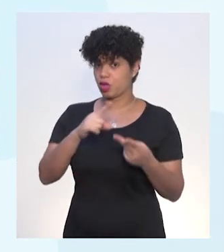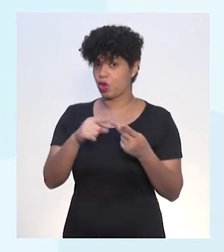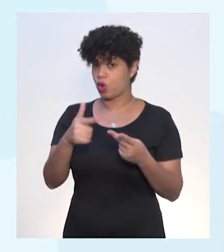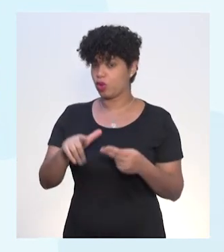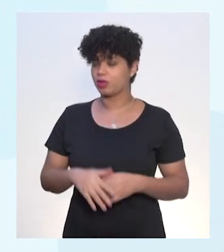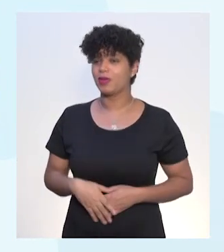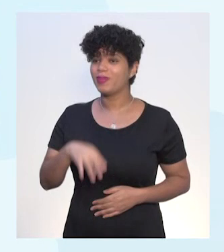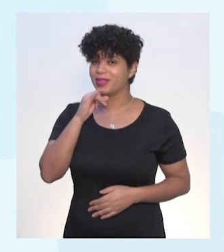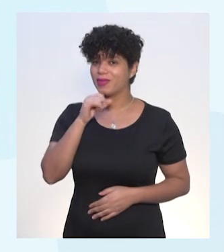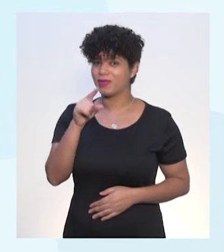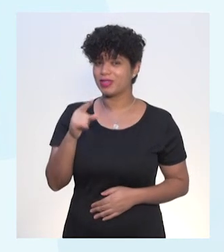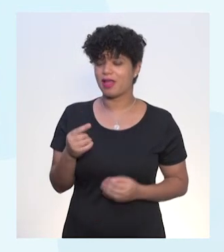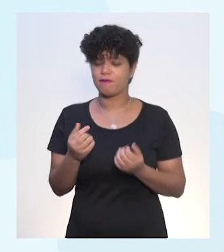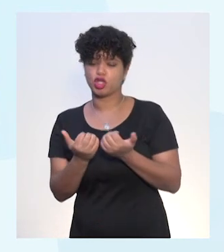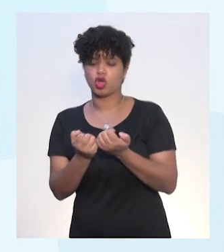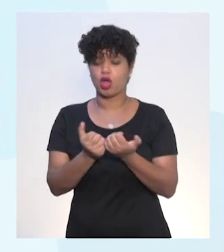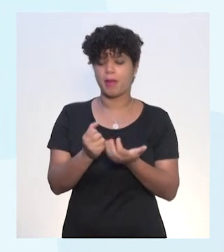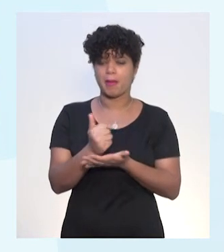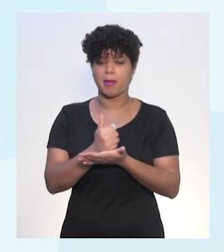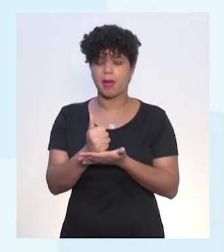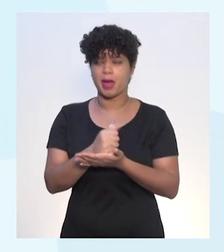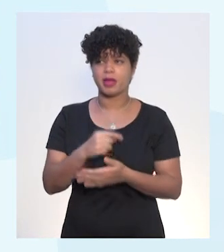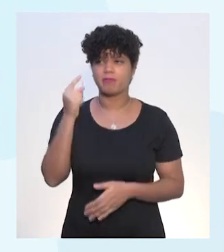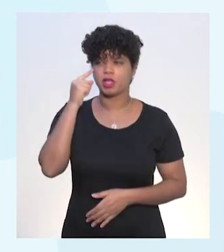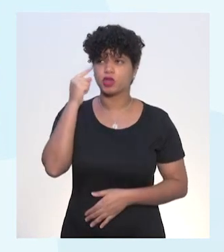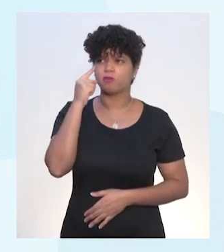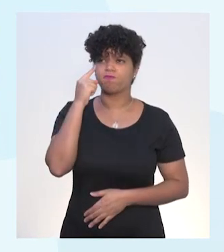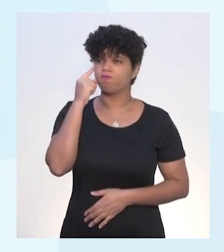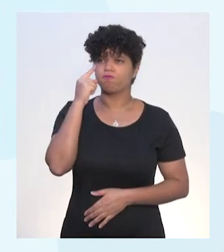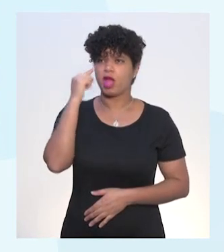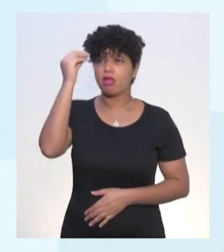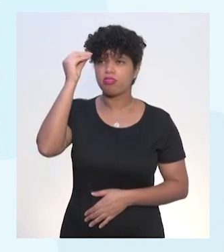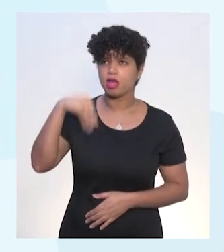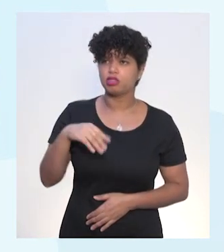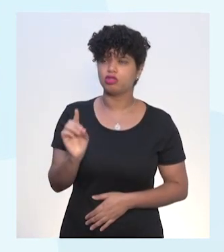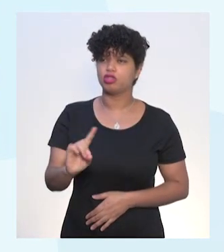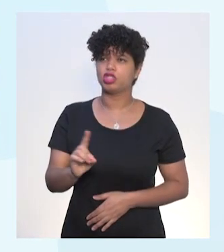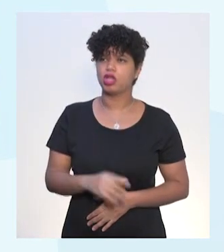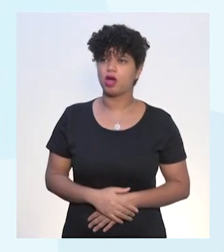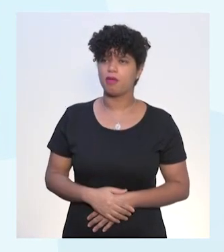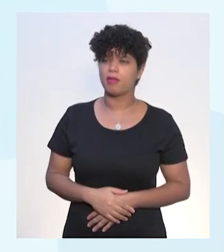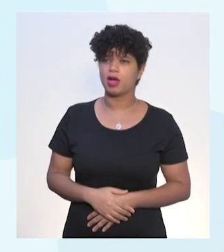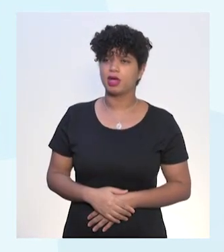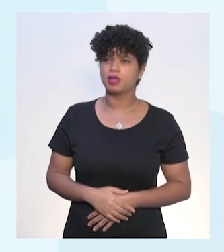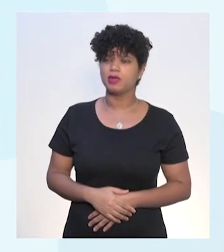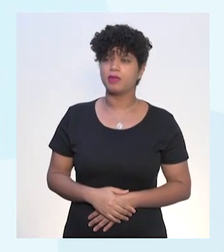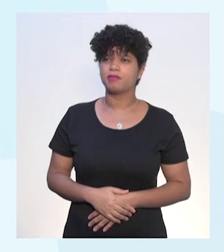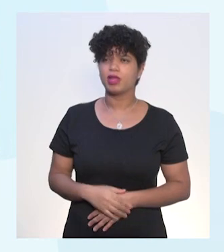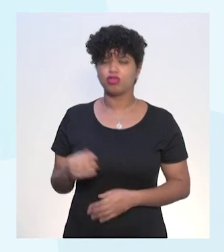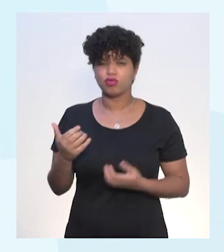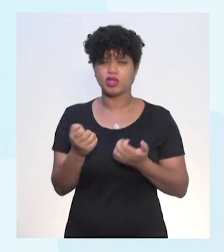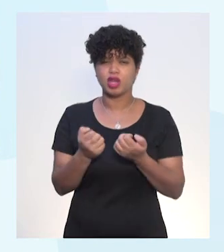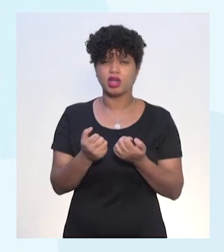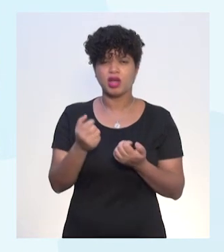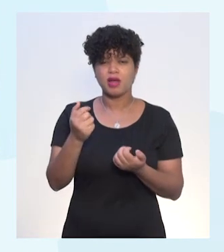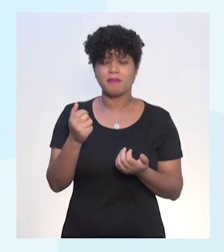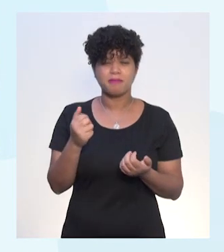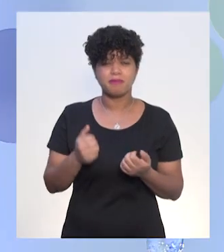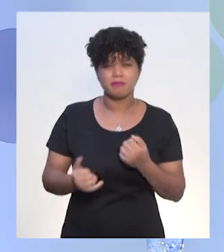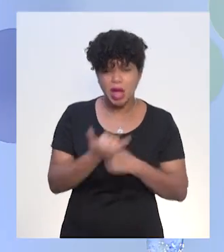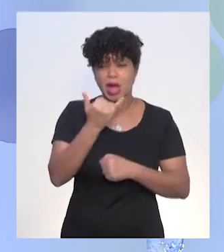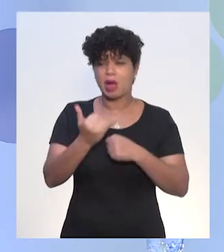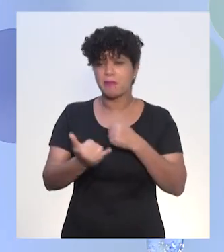fase no videogame mesmo depois de ter perdido muitas vezes seguidas Então observa em que são exemplos